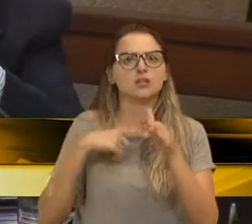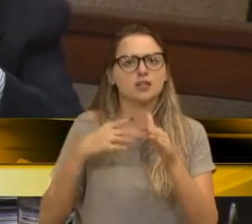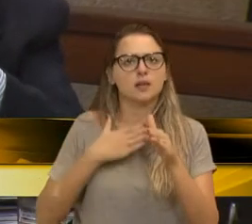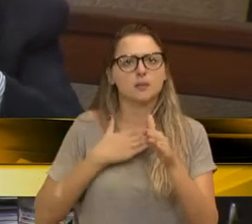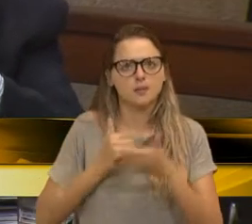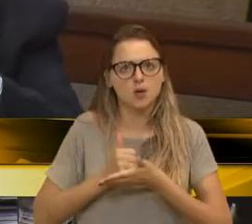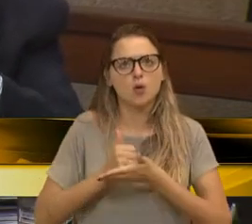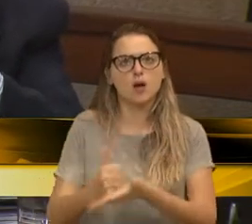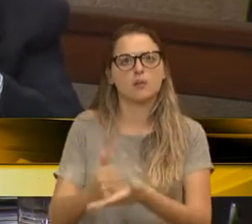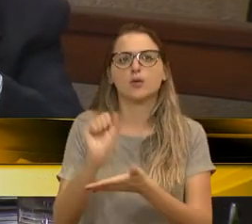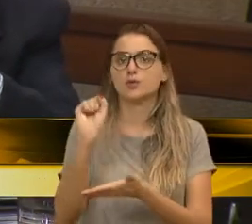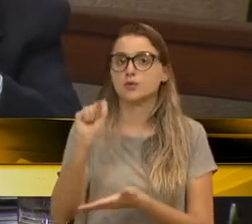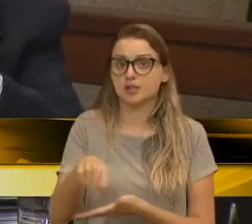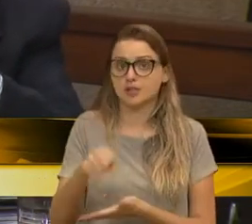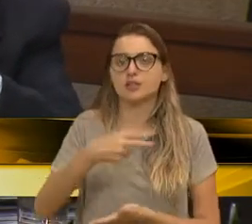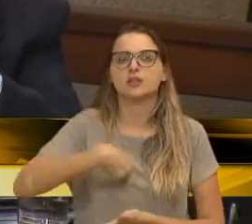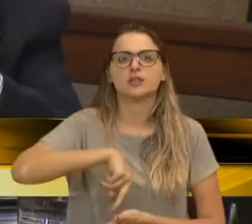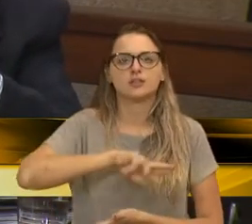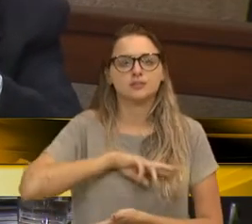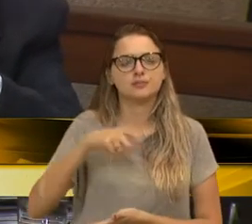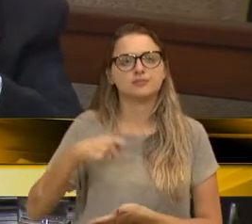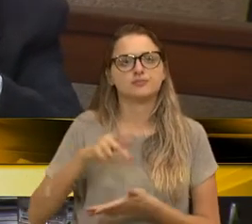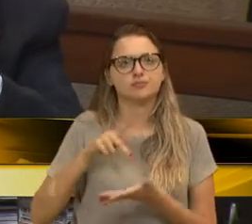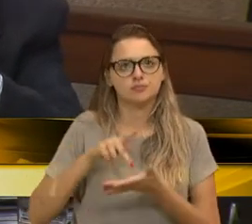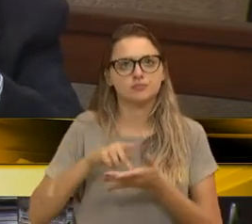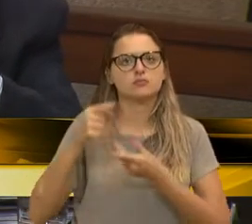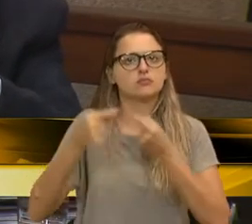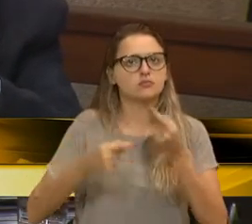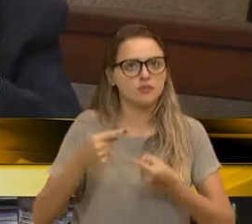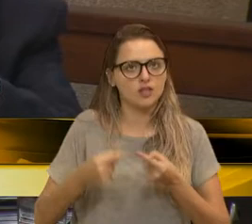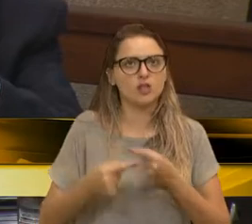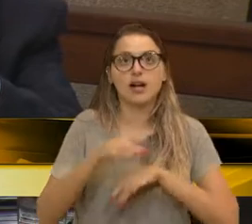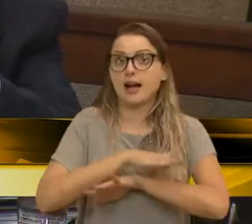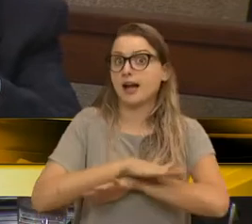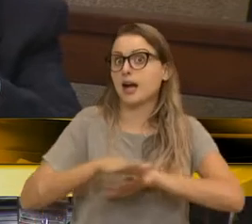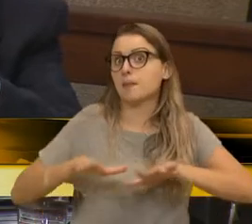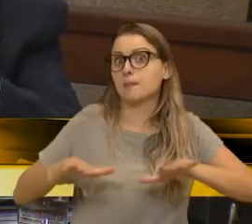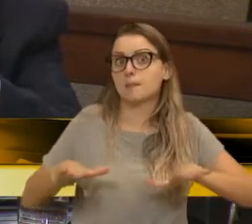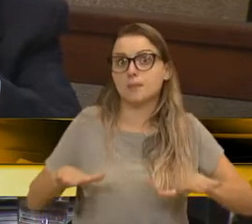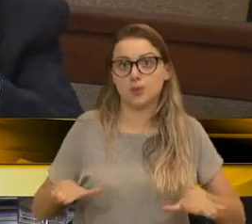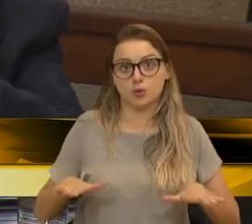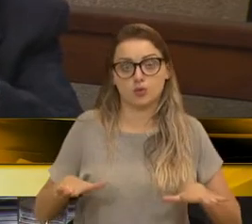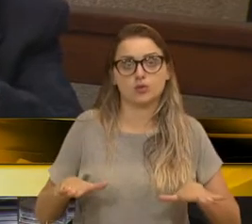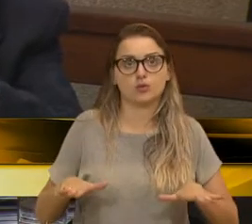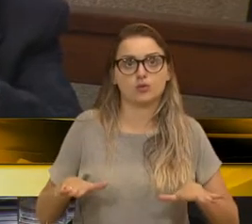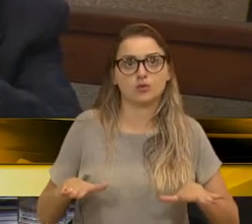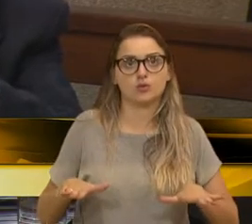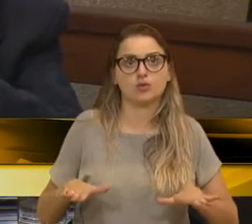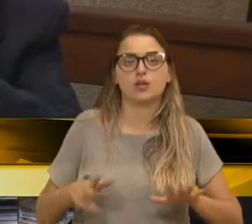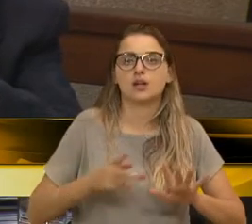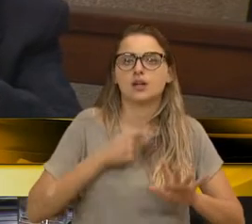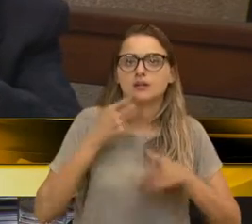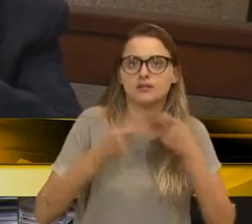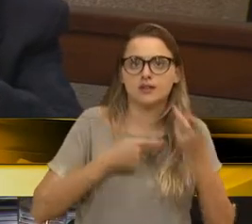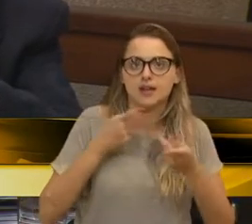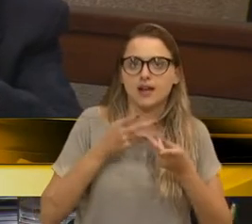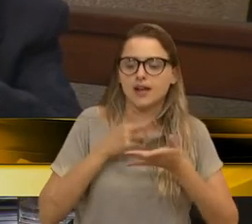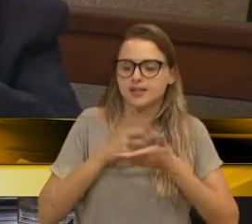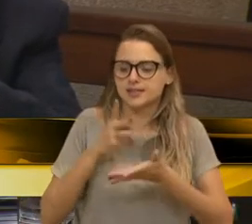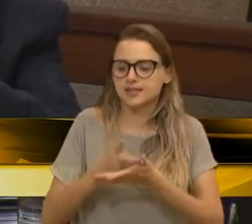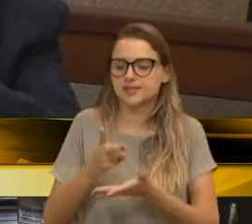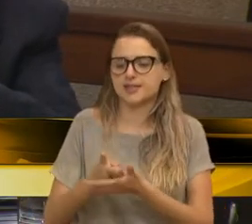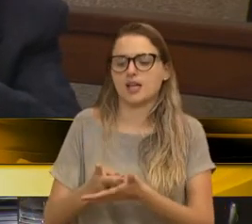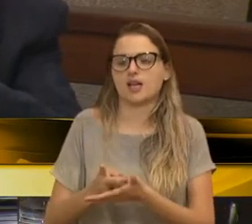desse vereador e nós precisamos realmente discutir. Chega de botar o fardo sempre